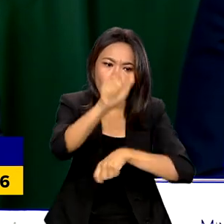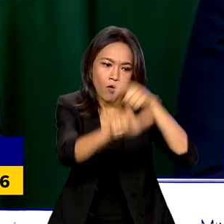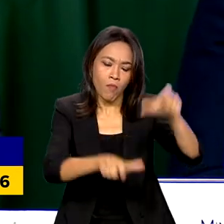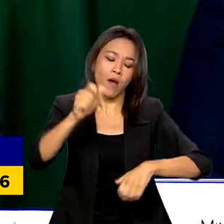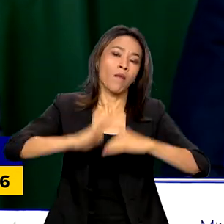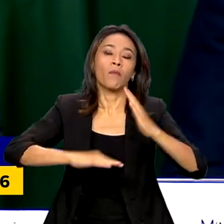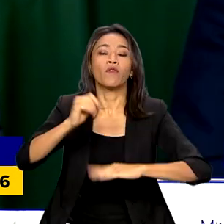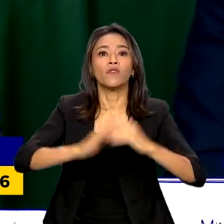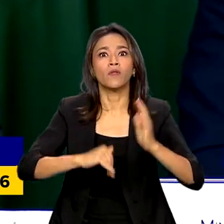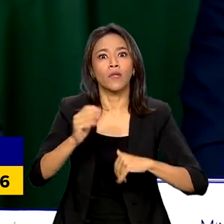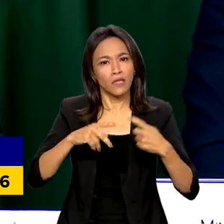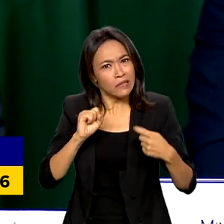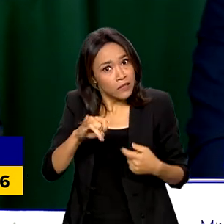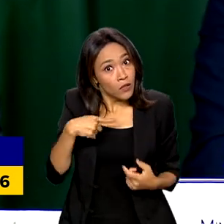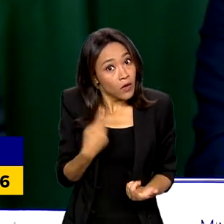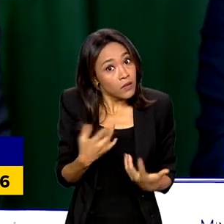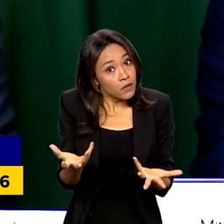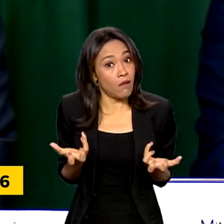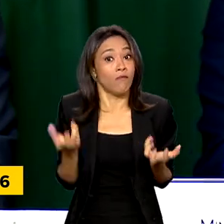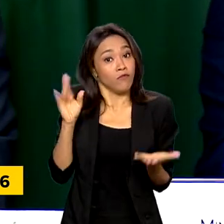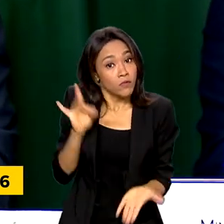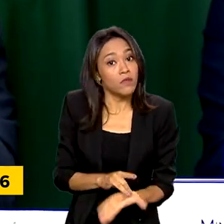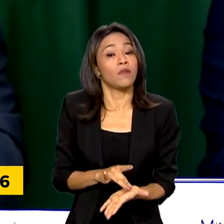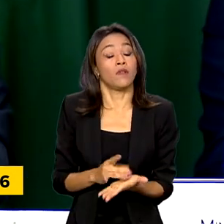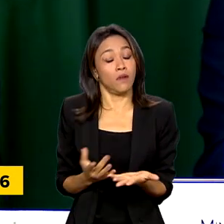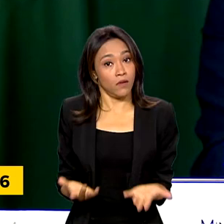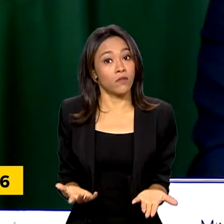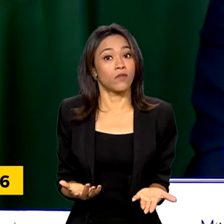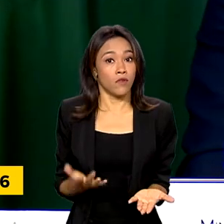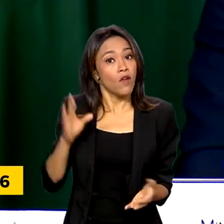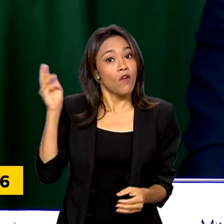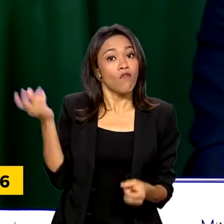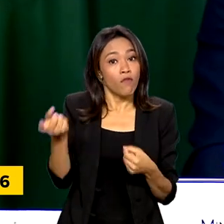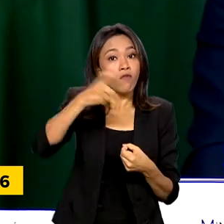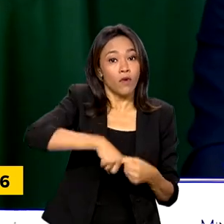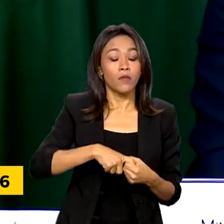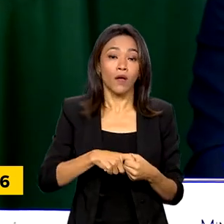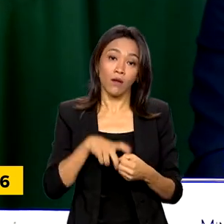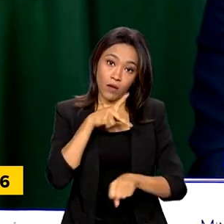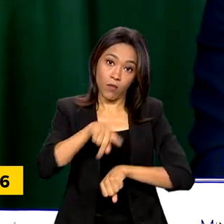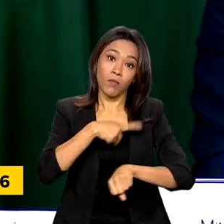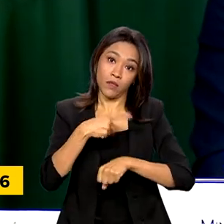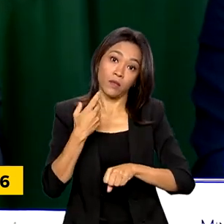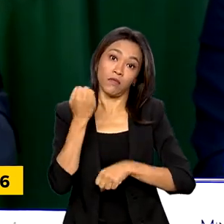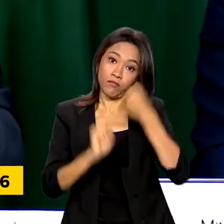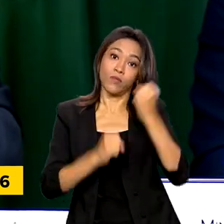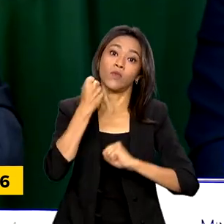qualificados se a gente quiser verdadeiramente voltar a ser um país industrializado.